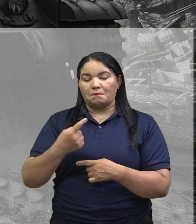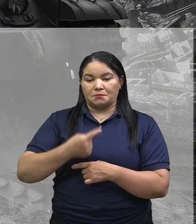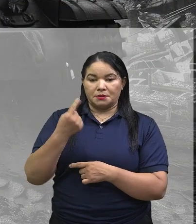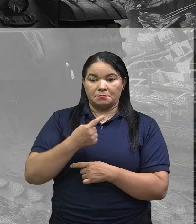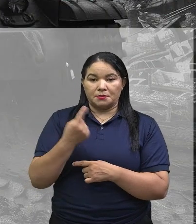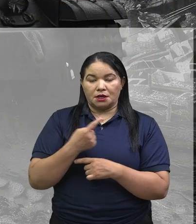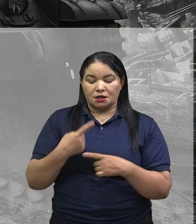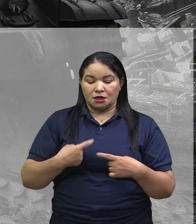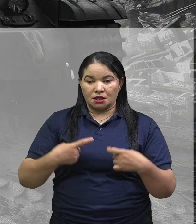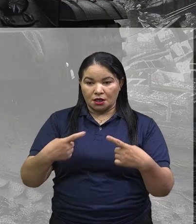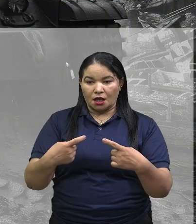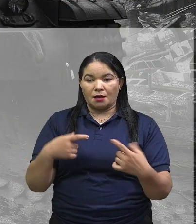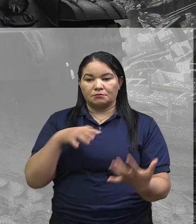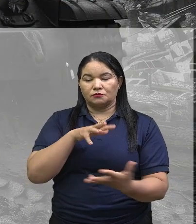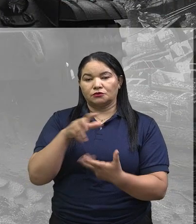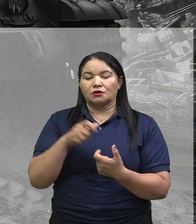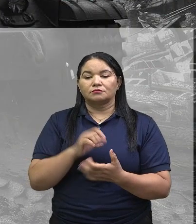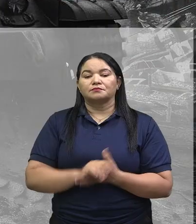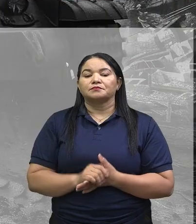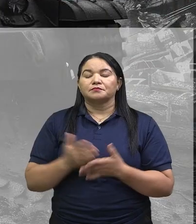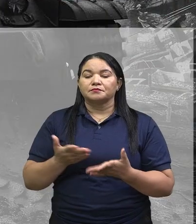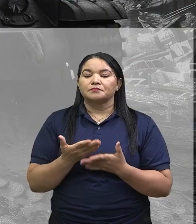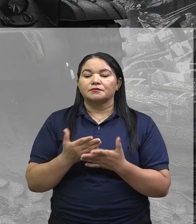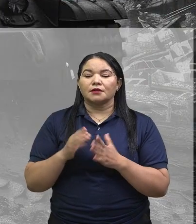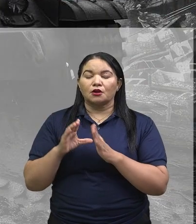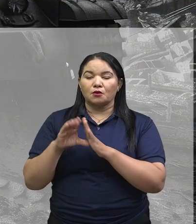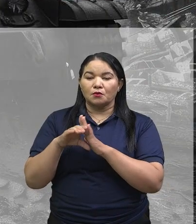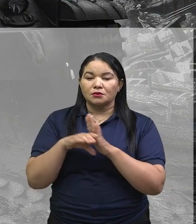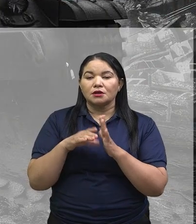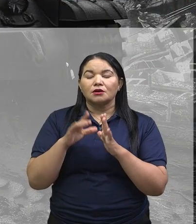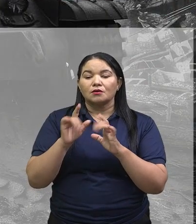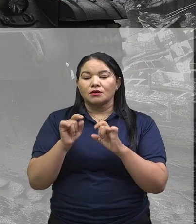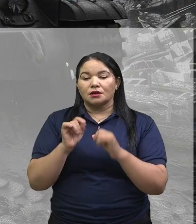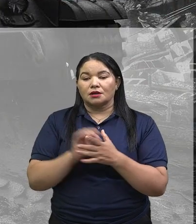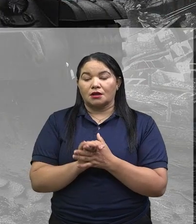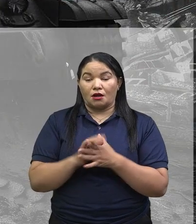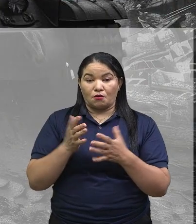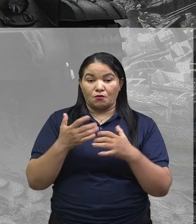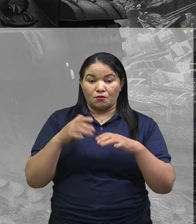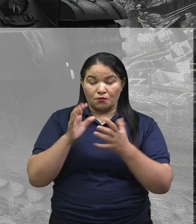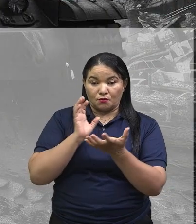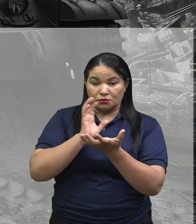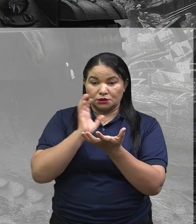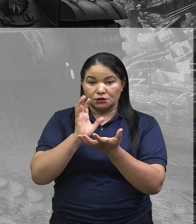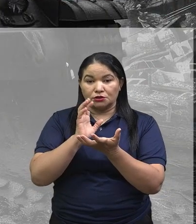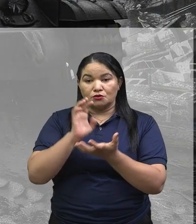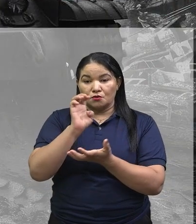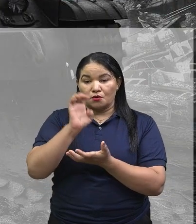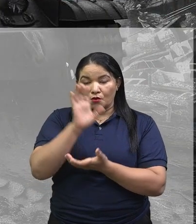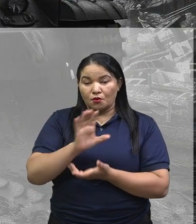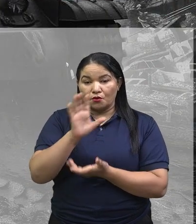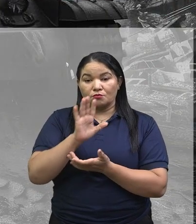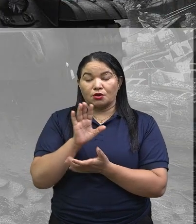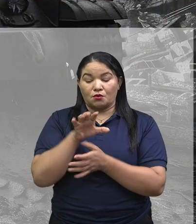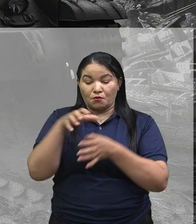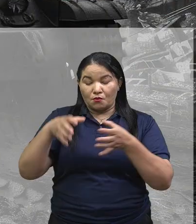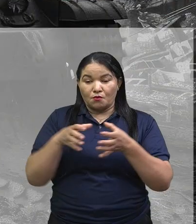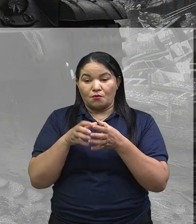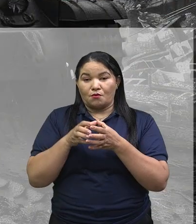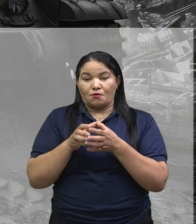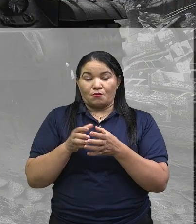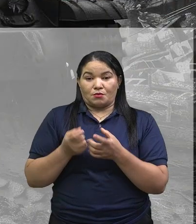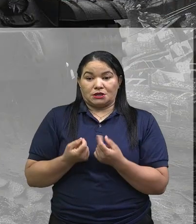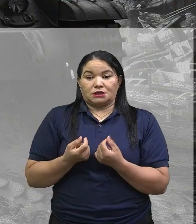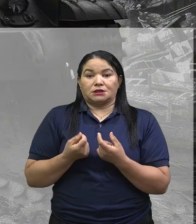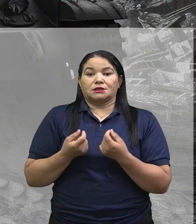era que existia, principalmente no continente europeu, uma burguesia extremamente enriquecida